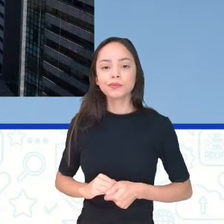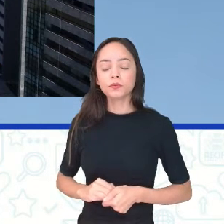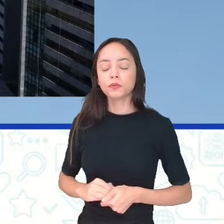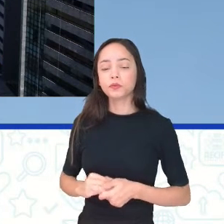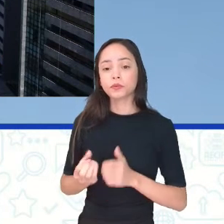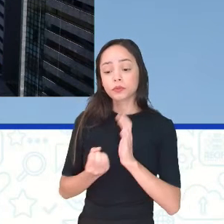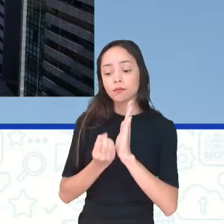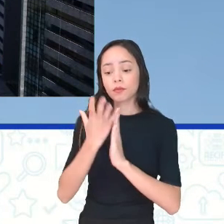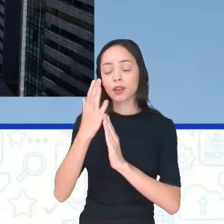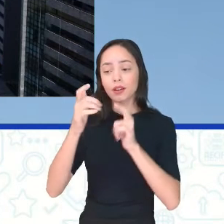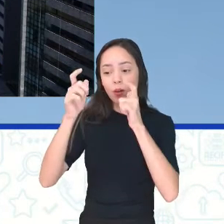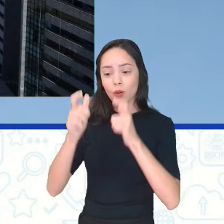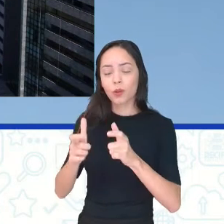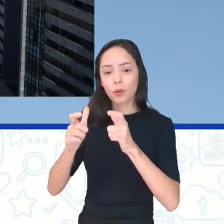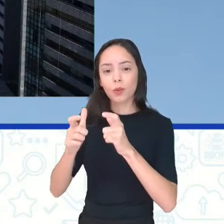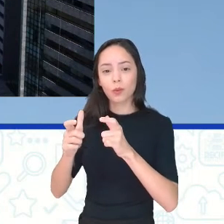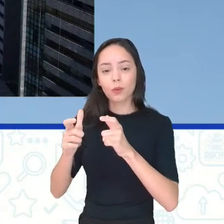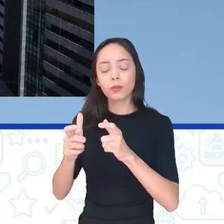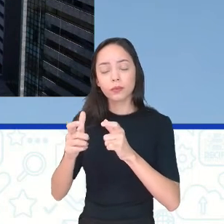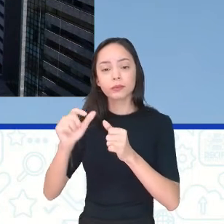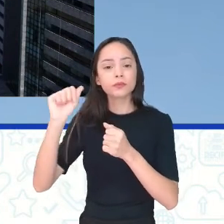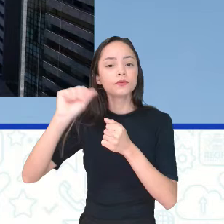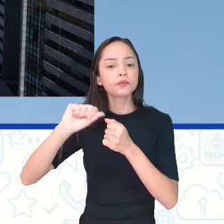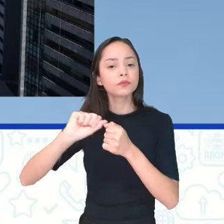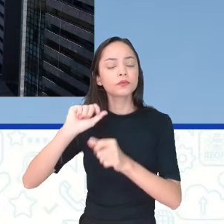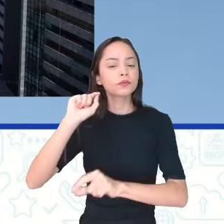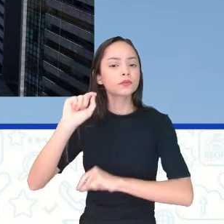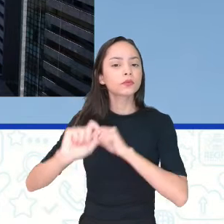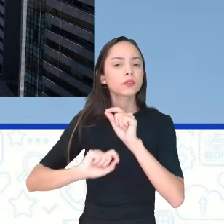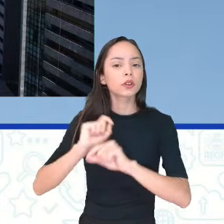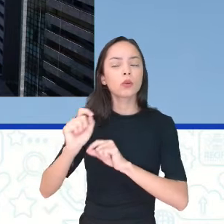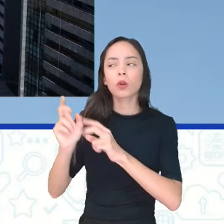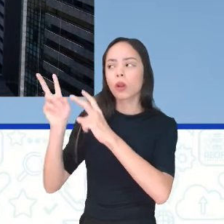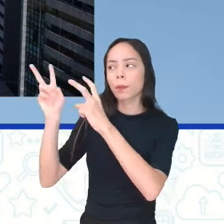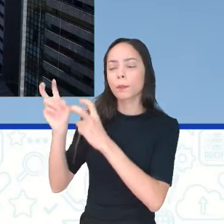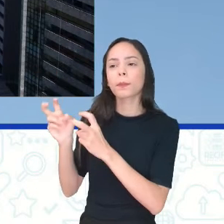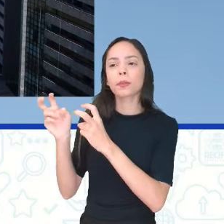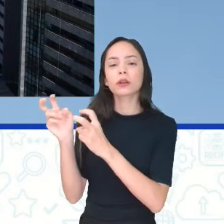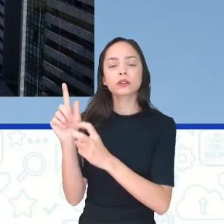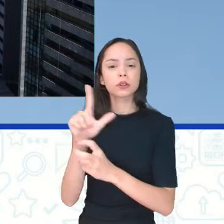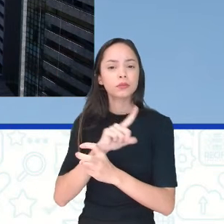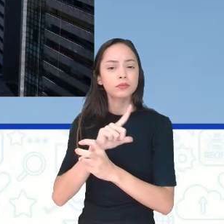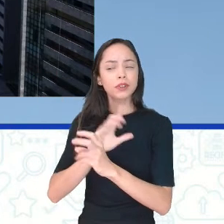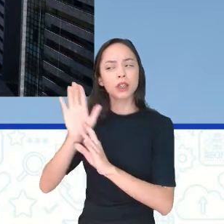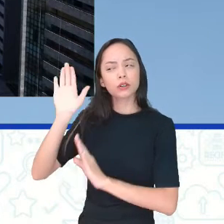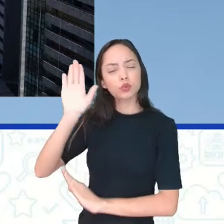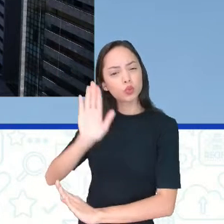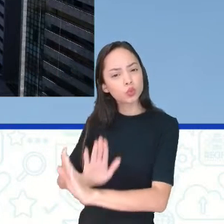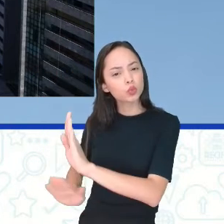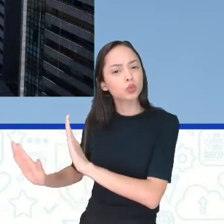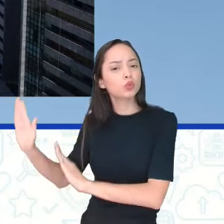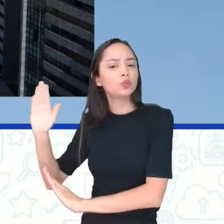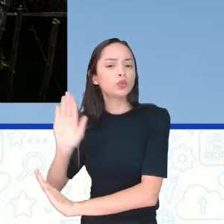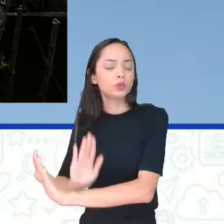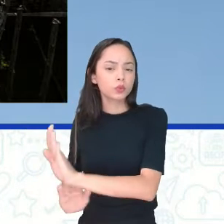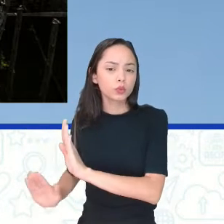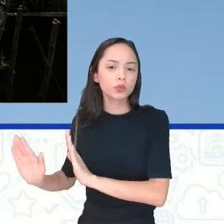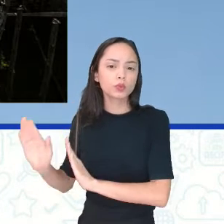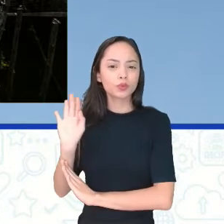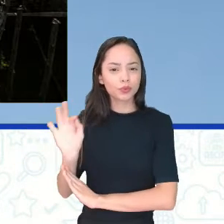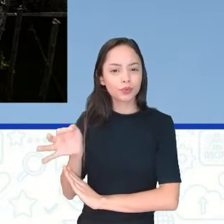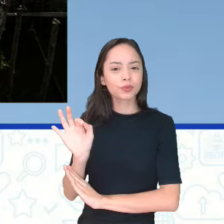lugar, né? Faz com que a gente perceba que existe aqui um cuidado, digamos assim,